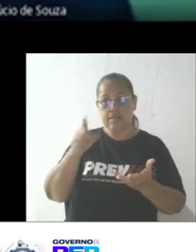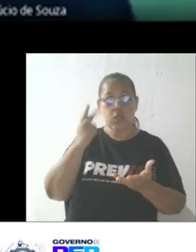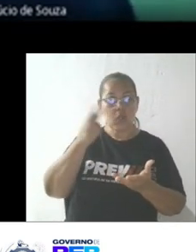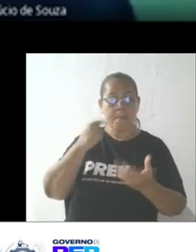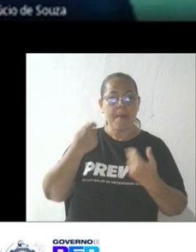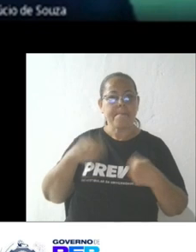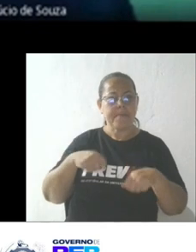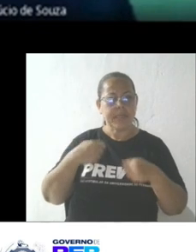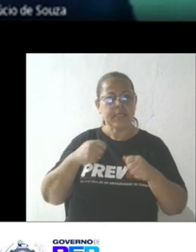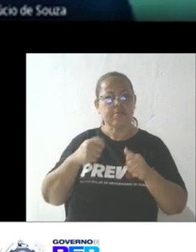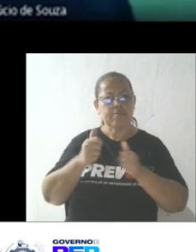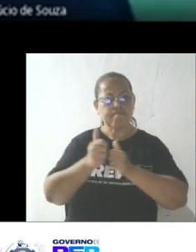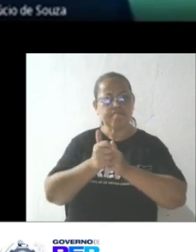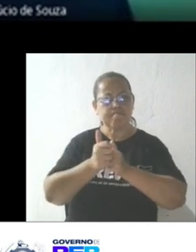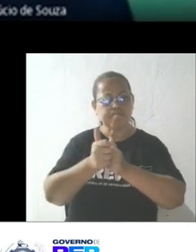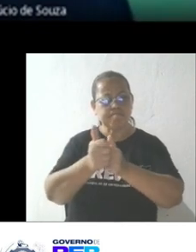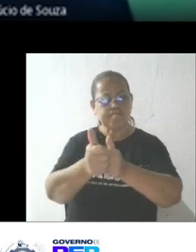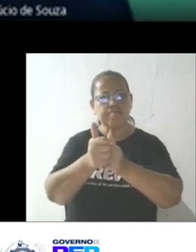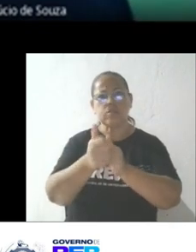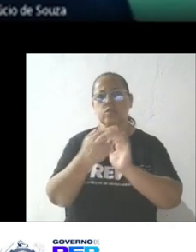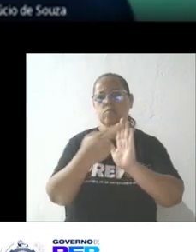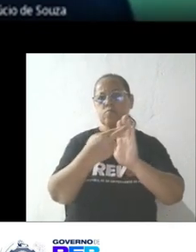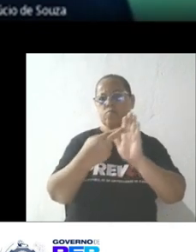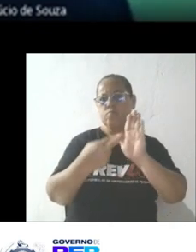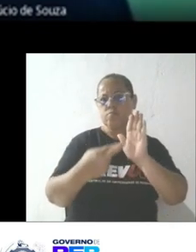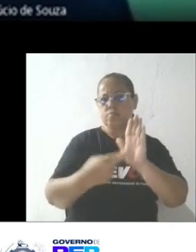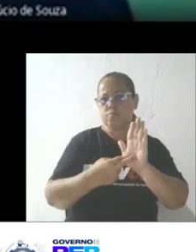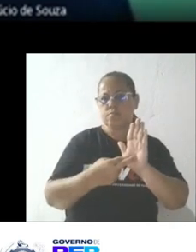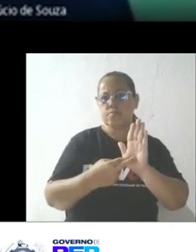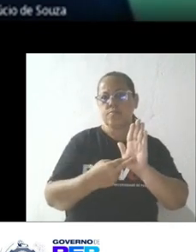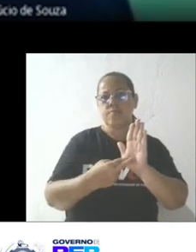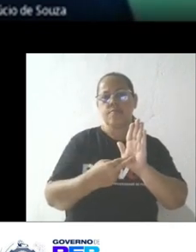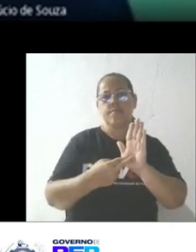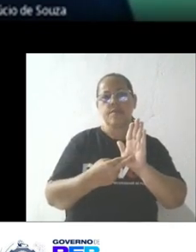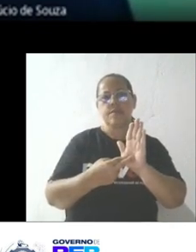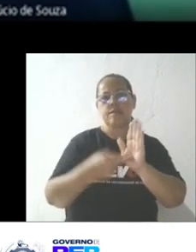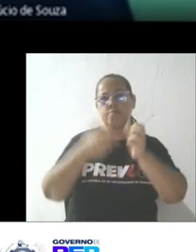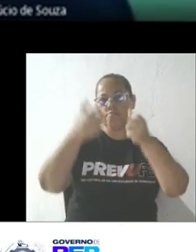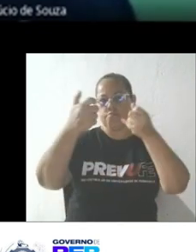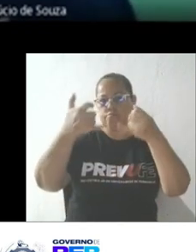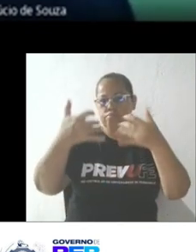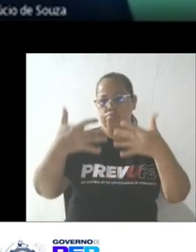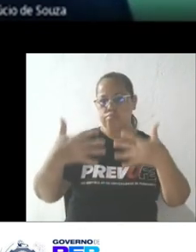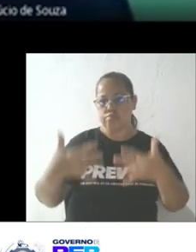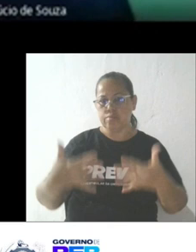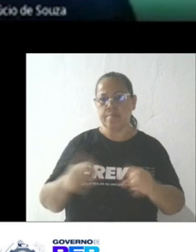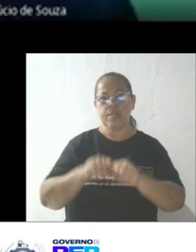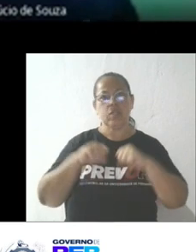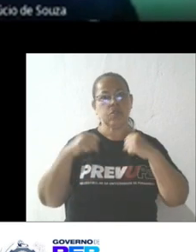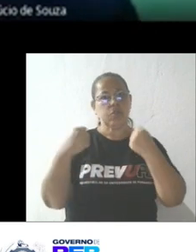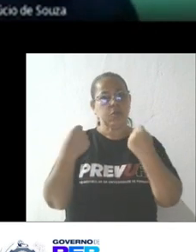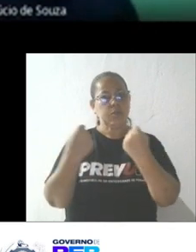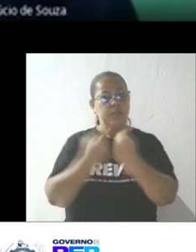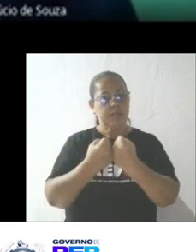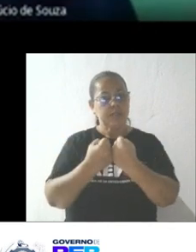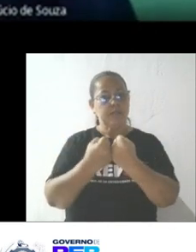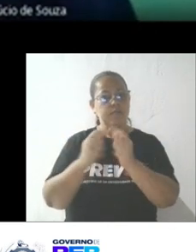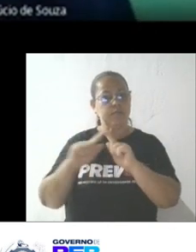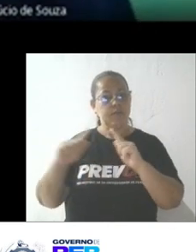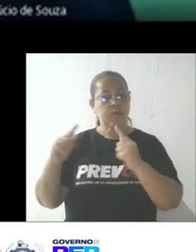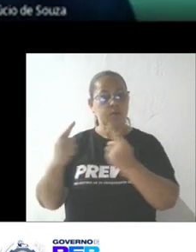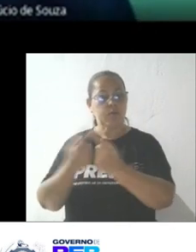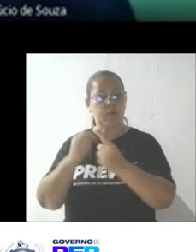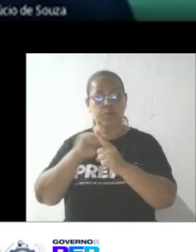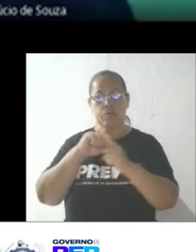todas as regras né ditadas pela sociedade pelo grupo social pelas instituições